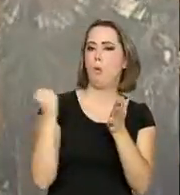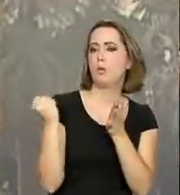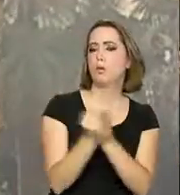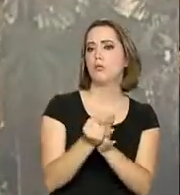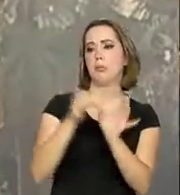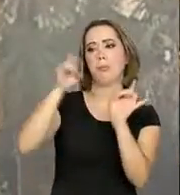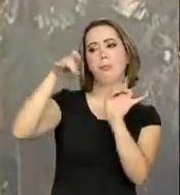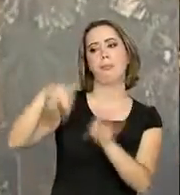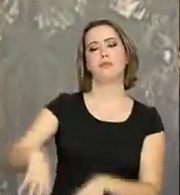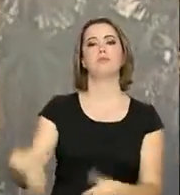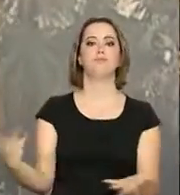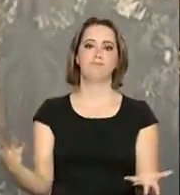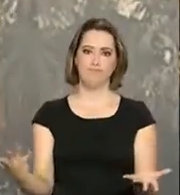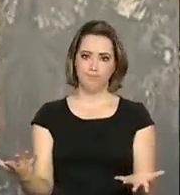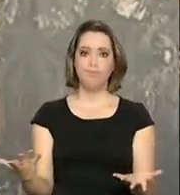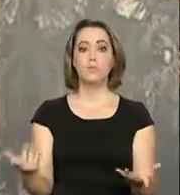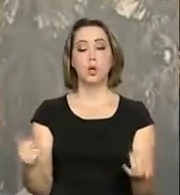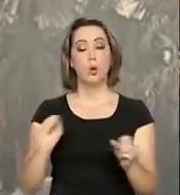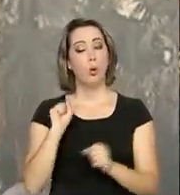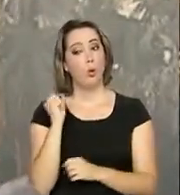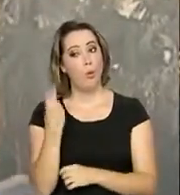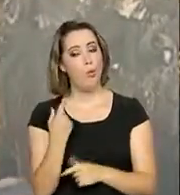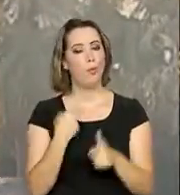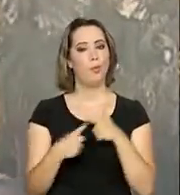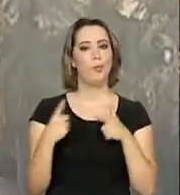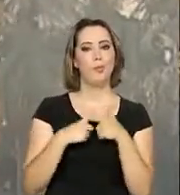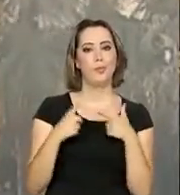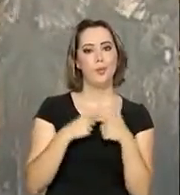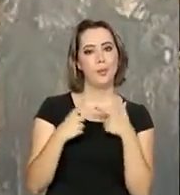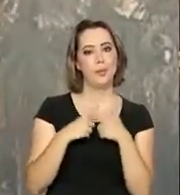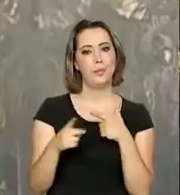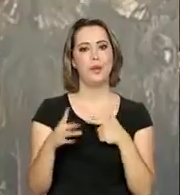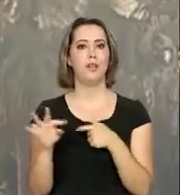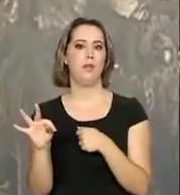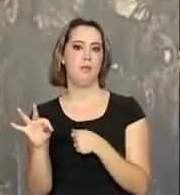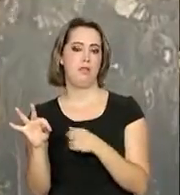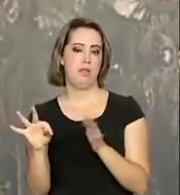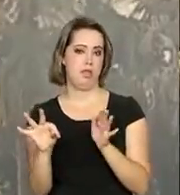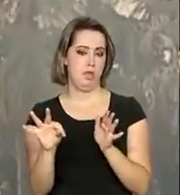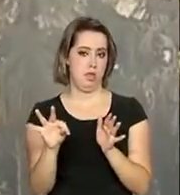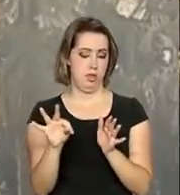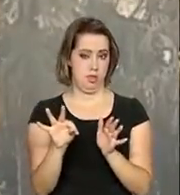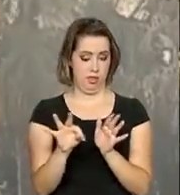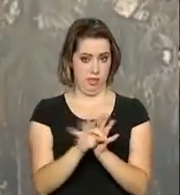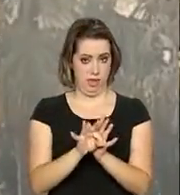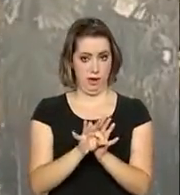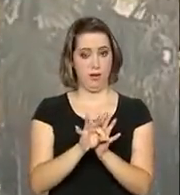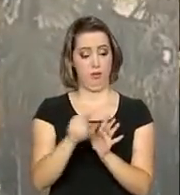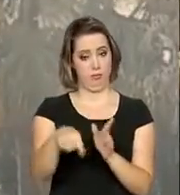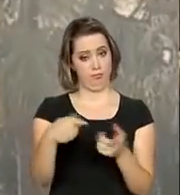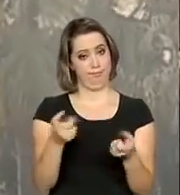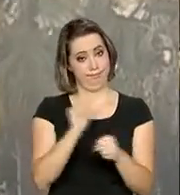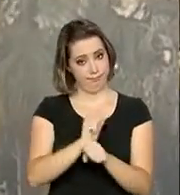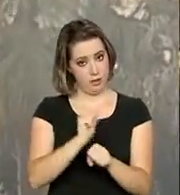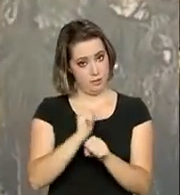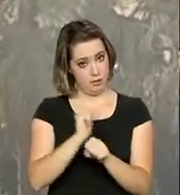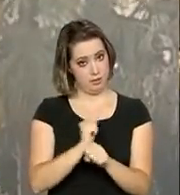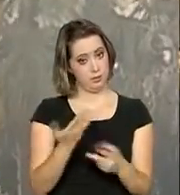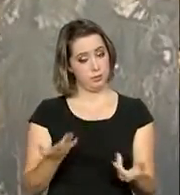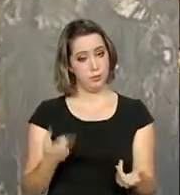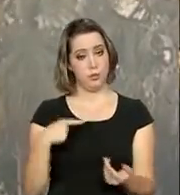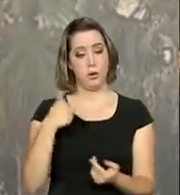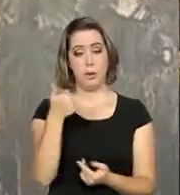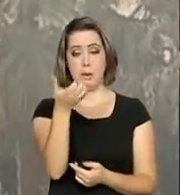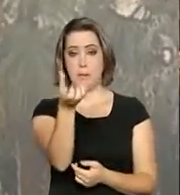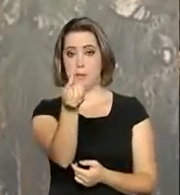serviço abandonou a obra ou então foram problemas técnicos que motivaram essa paralisação. As obras fazem parte de 1.600 projetos